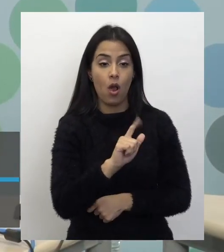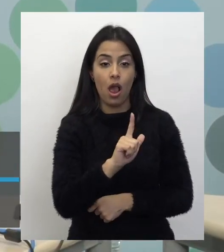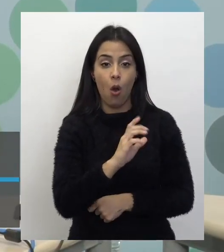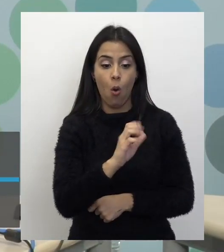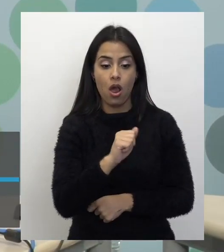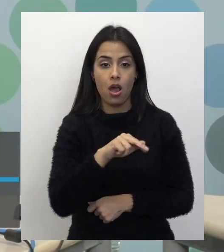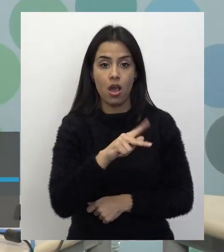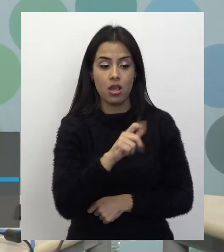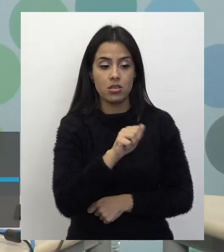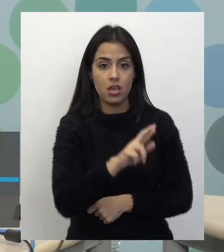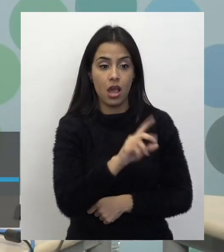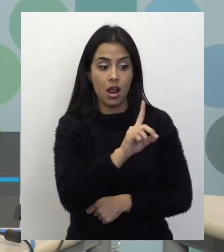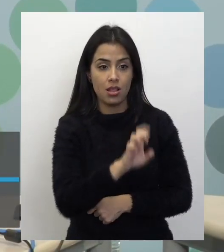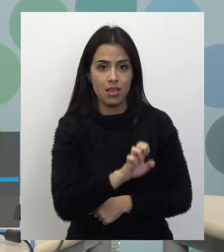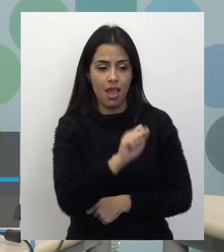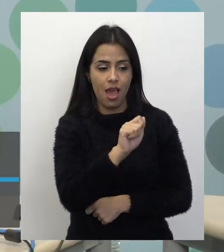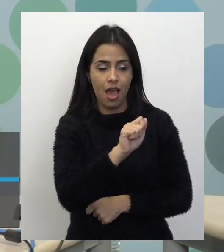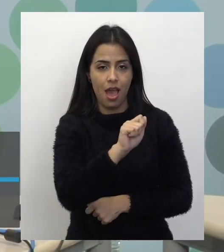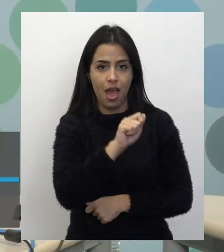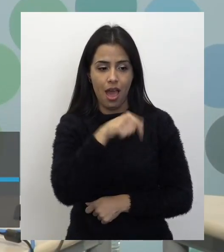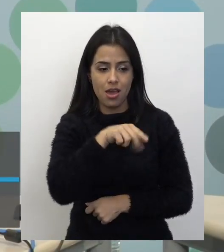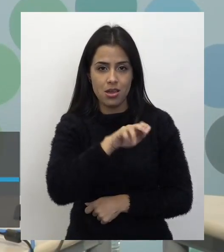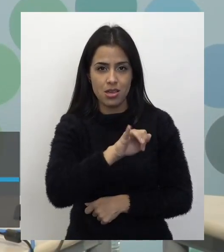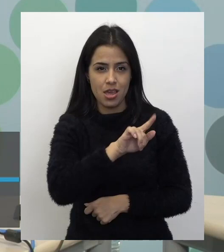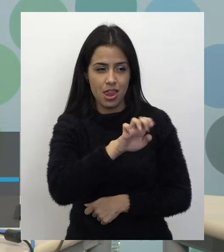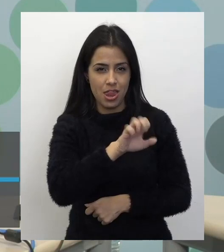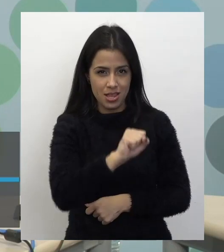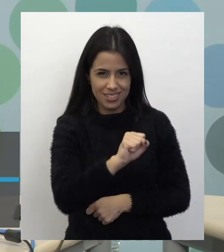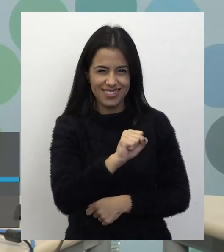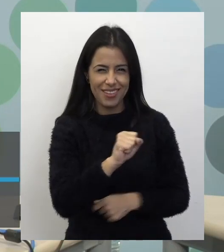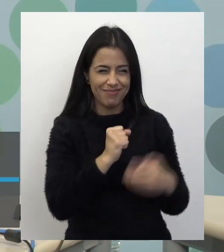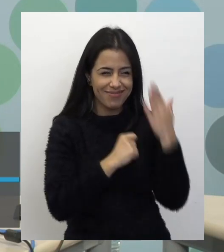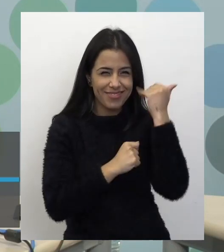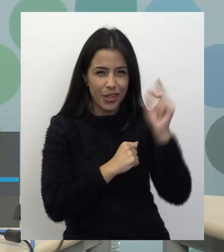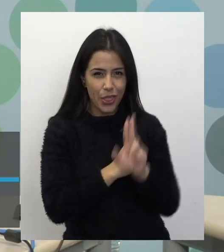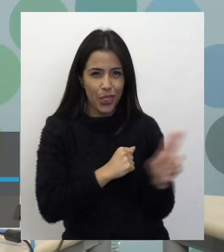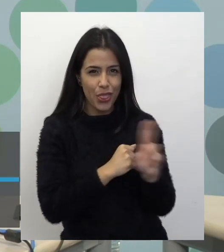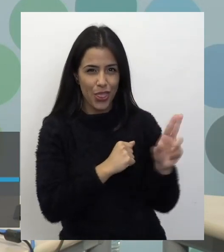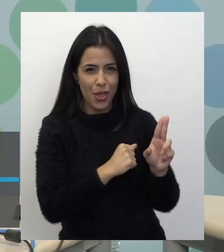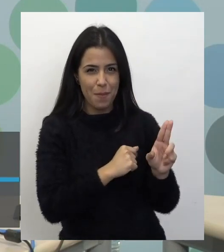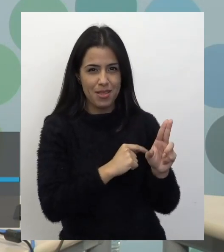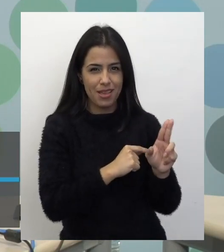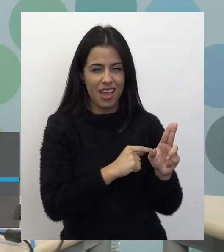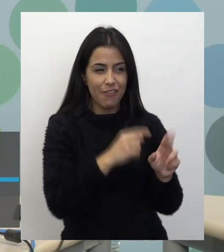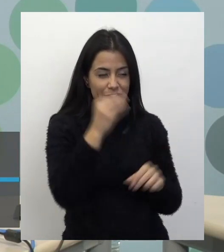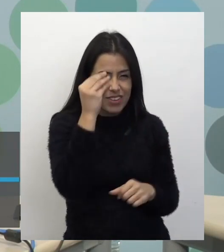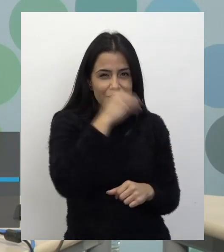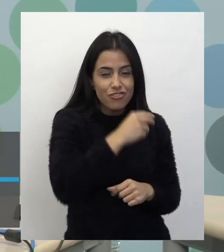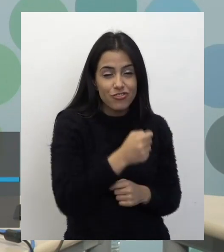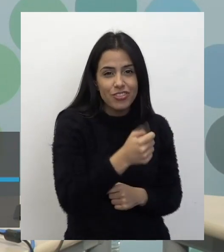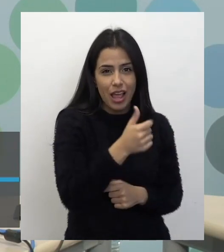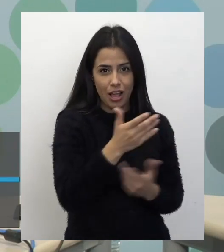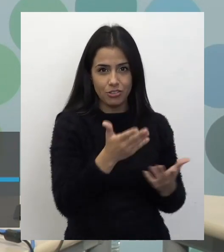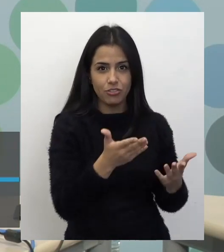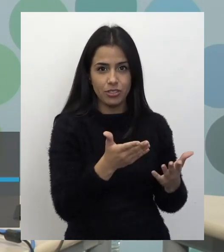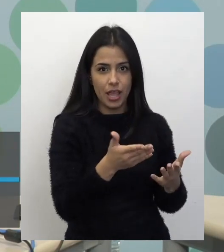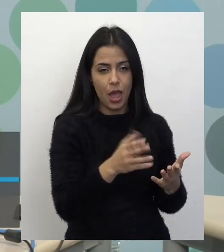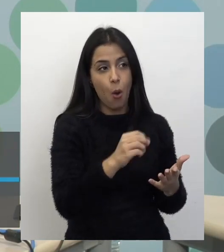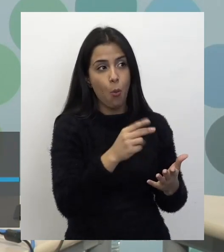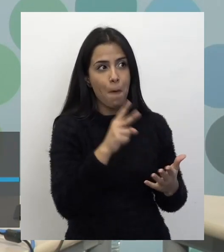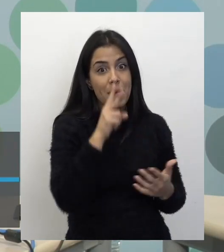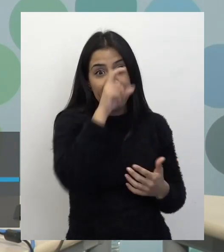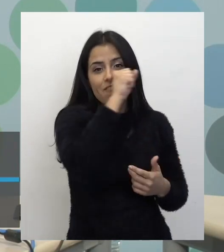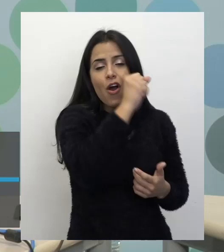né? Muito diferentes essas cidades-estado. Num determinado momento, elas viveram uma relativa